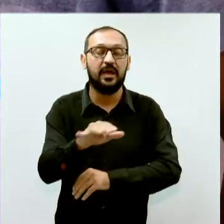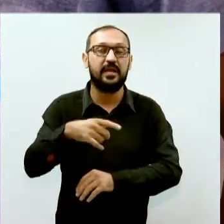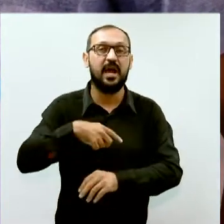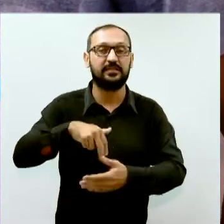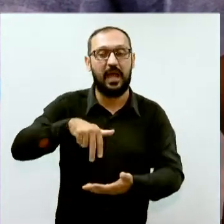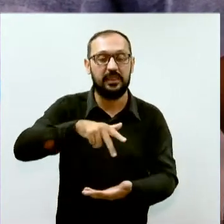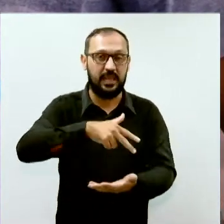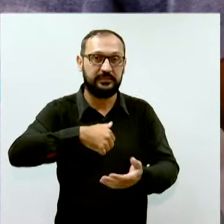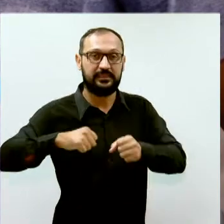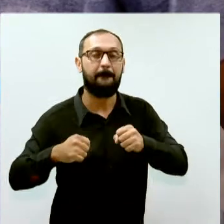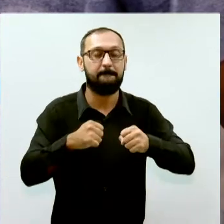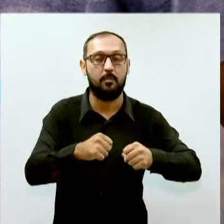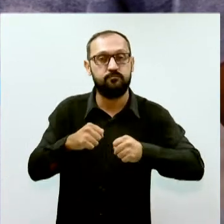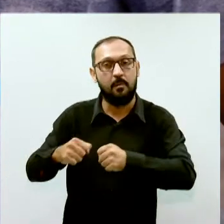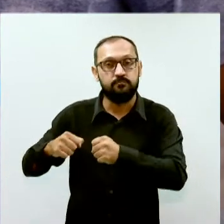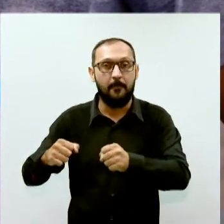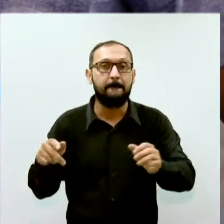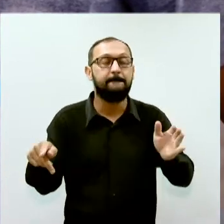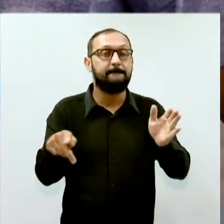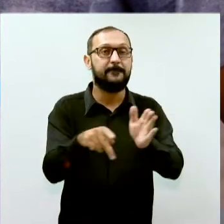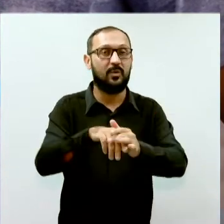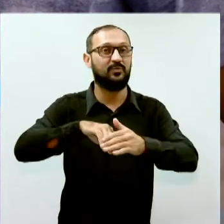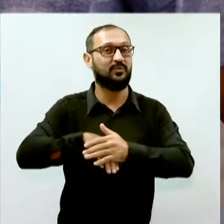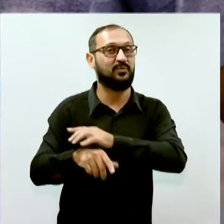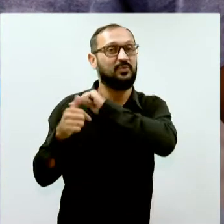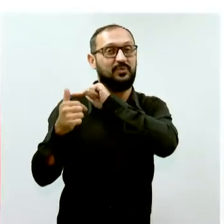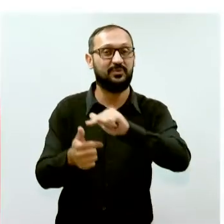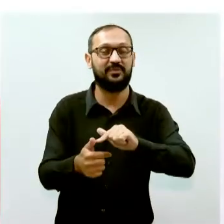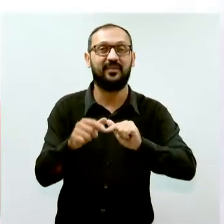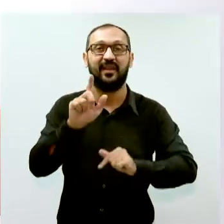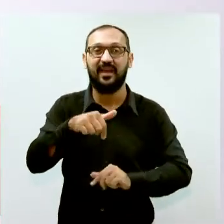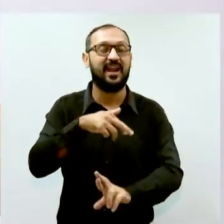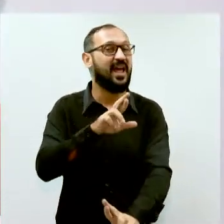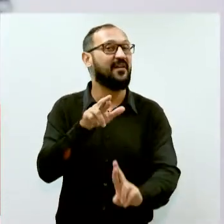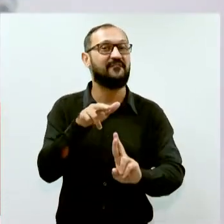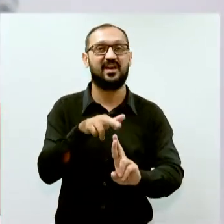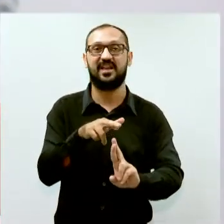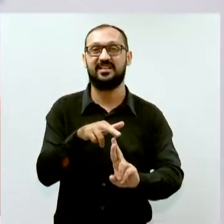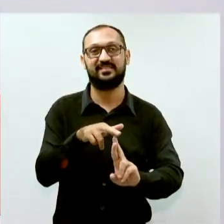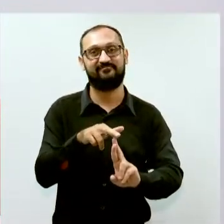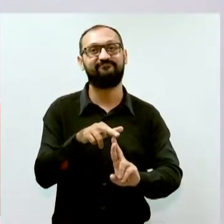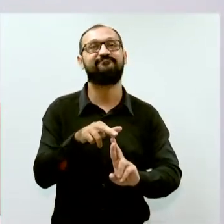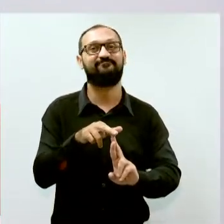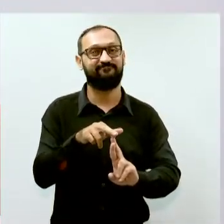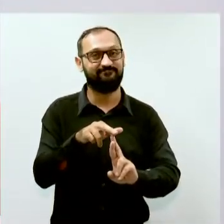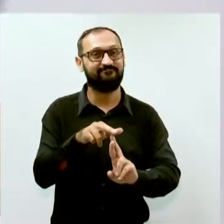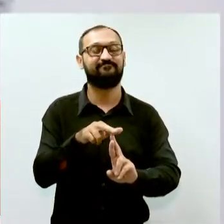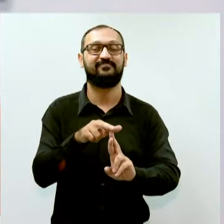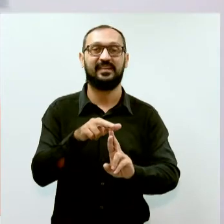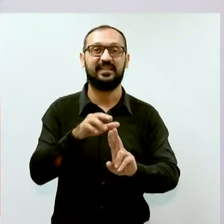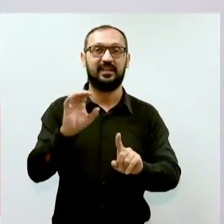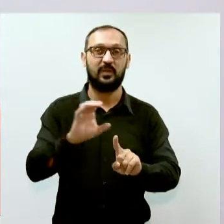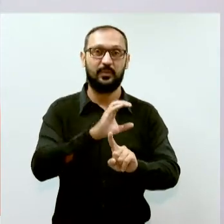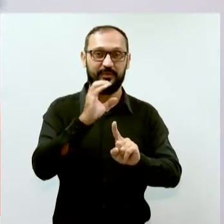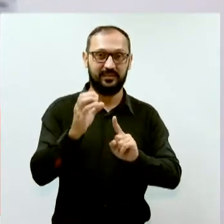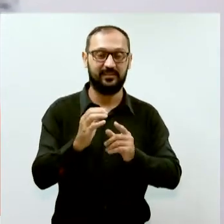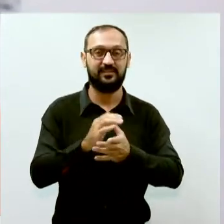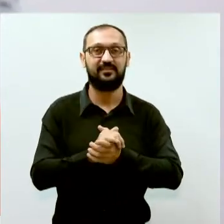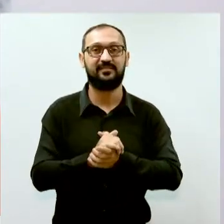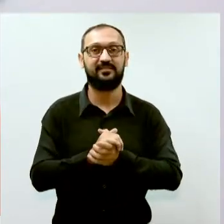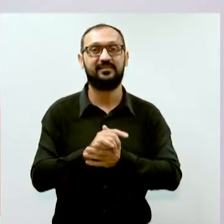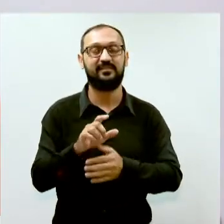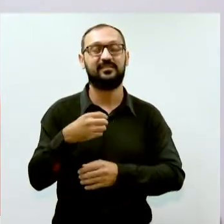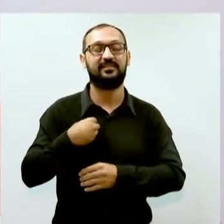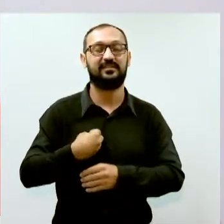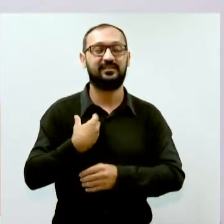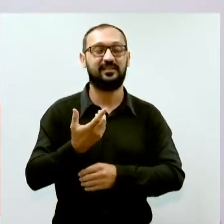crianças a dançar, né, a dança tradicional do povo, era a nossa principal referência na comunidade, né,